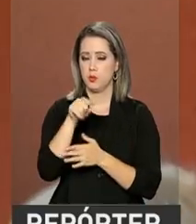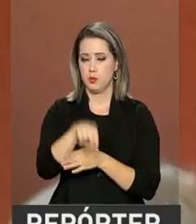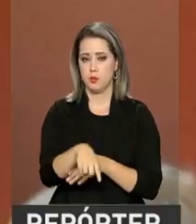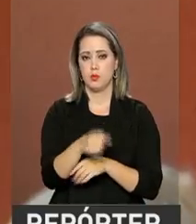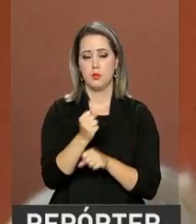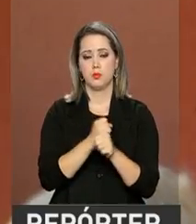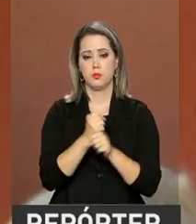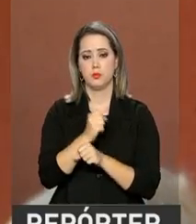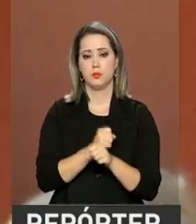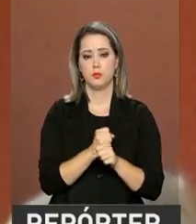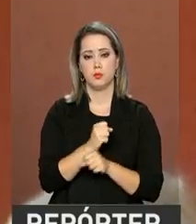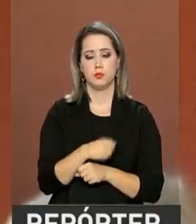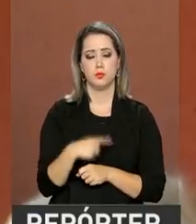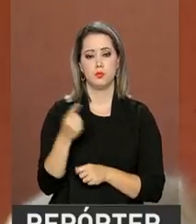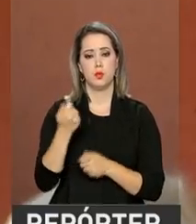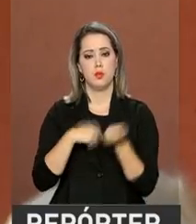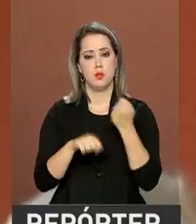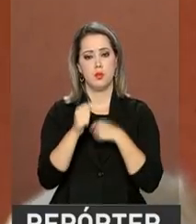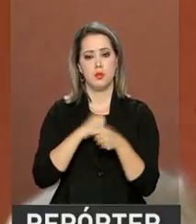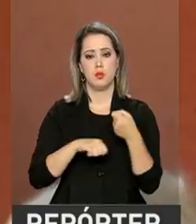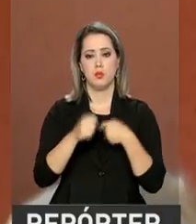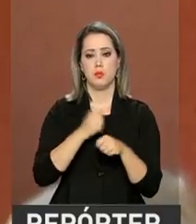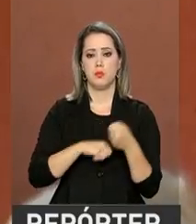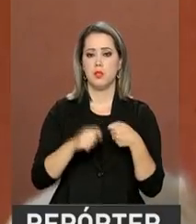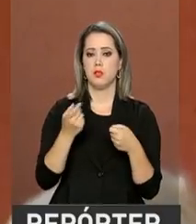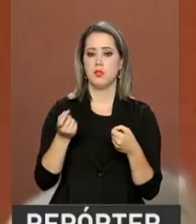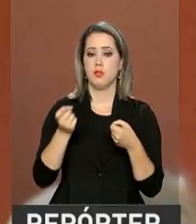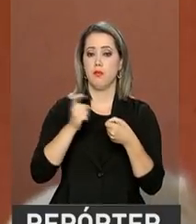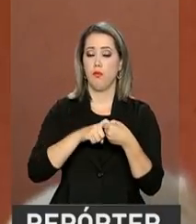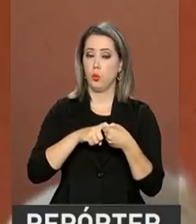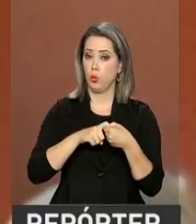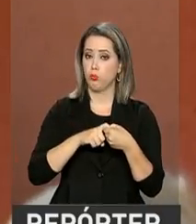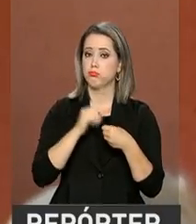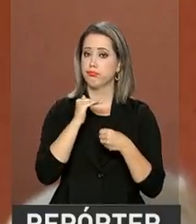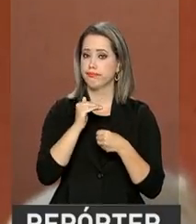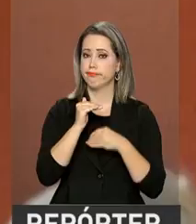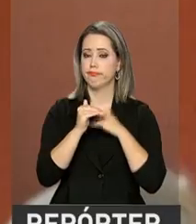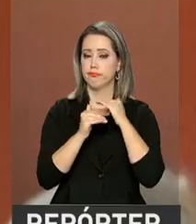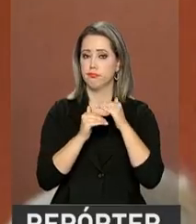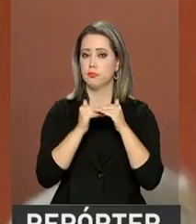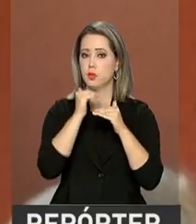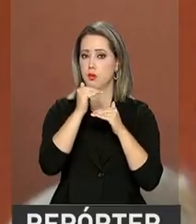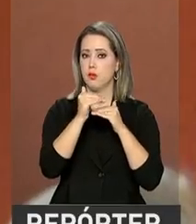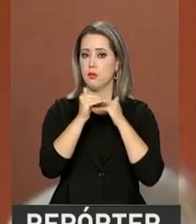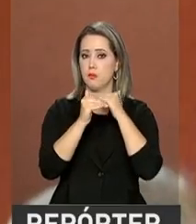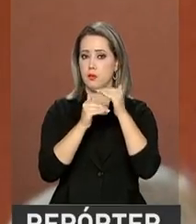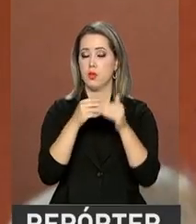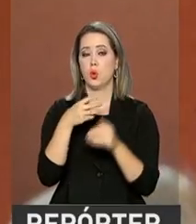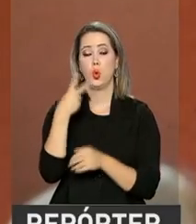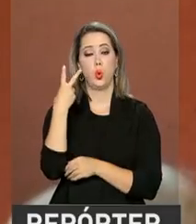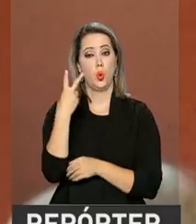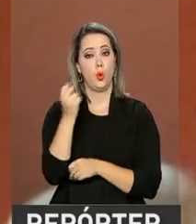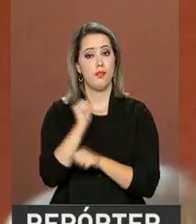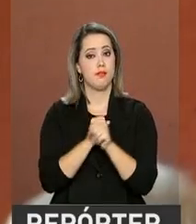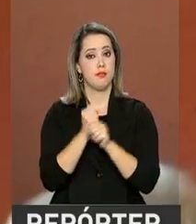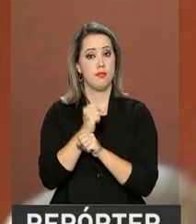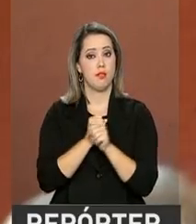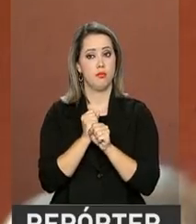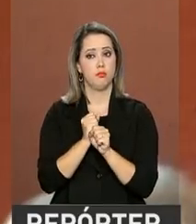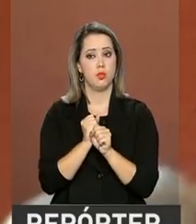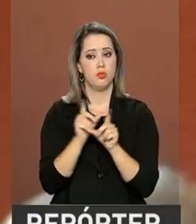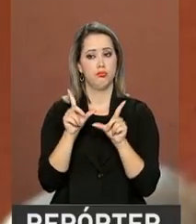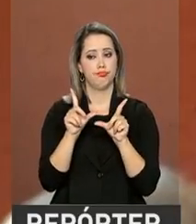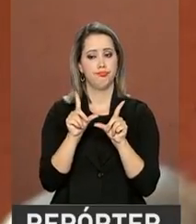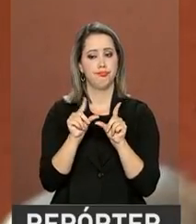início da minha fala a economia voltou a crescer após dois anos de contração nosso